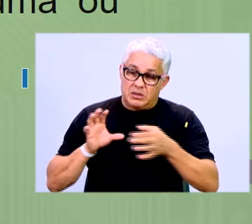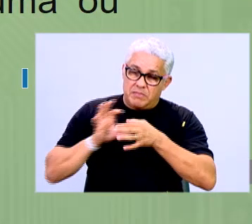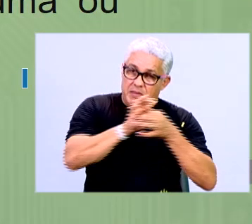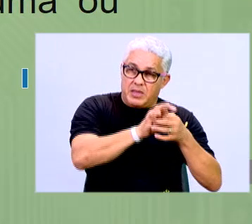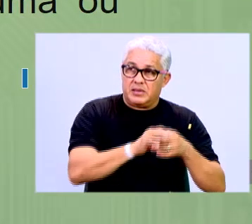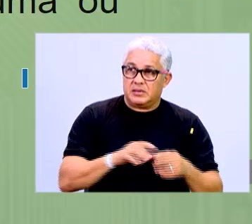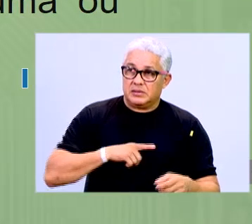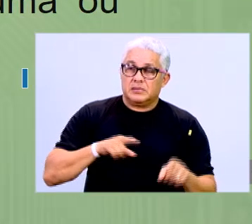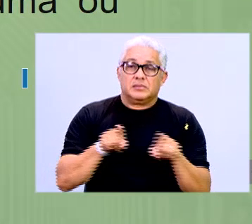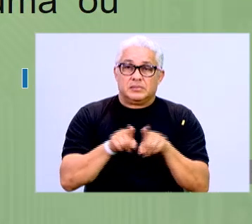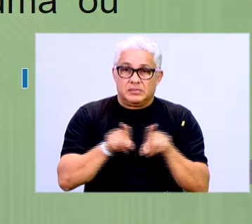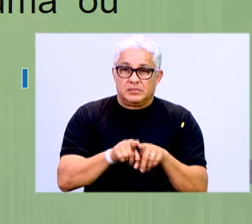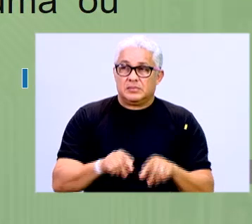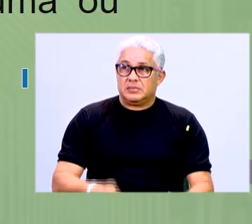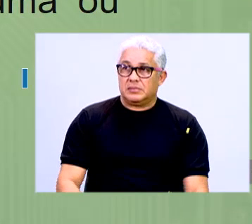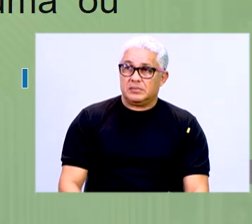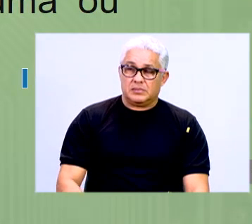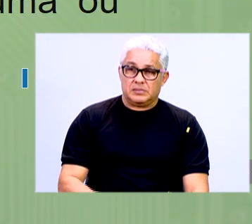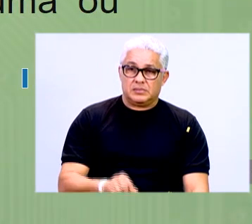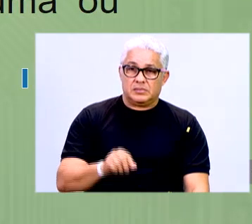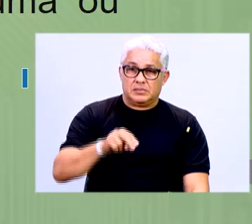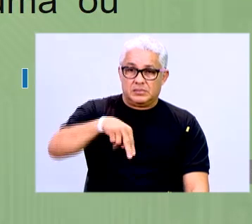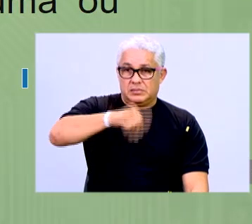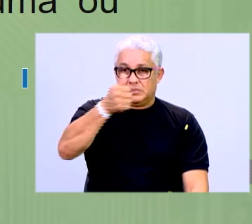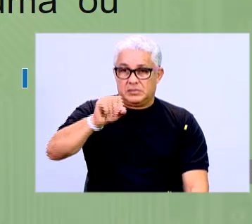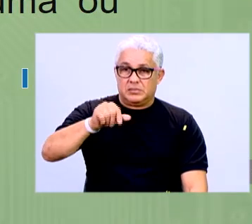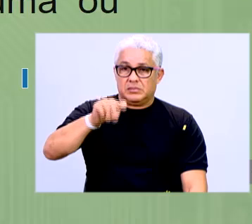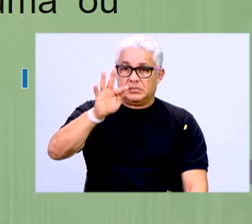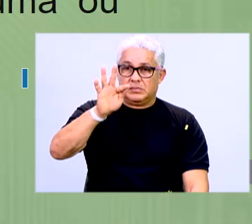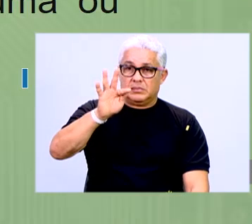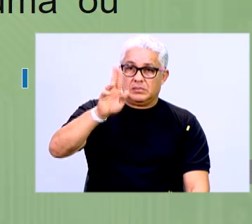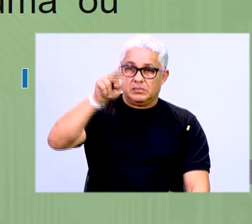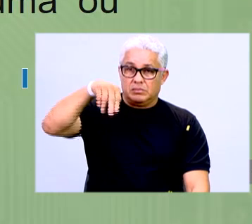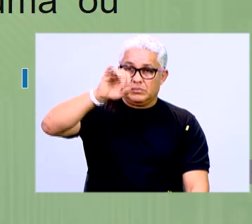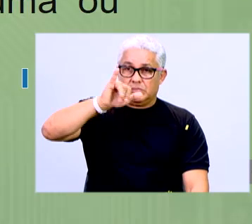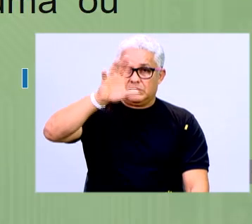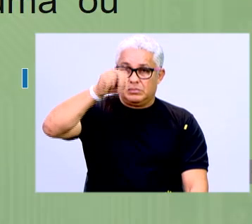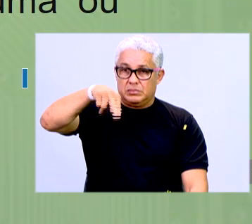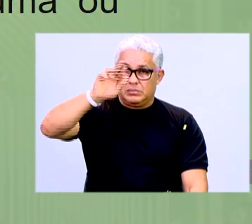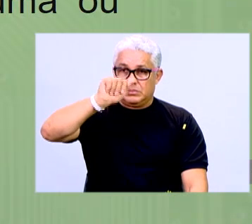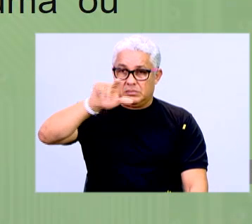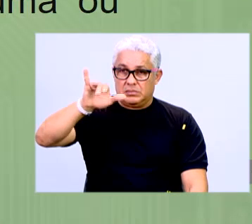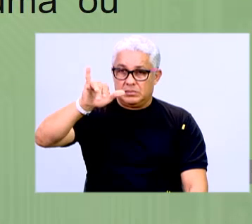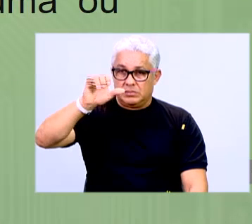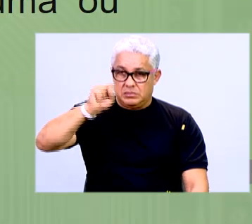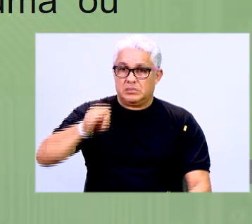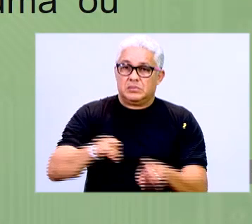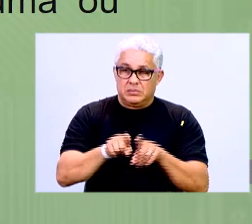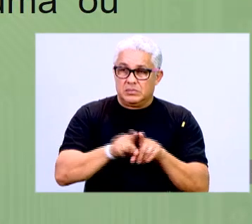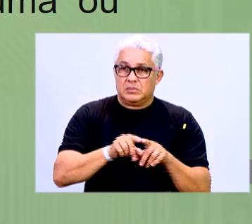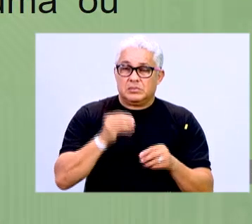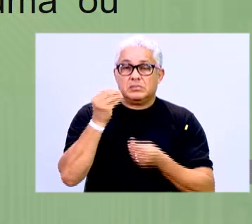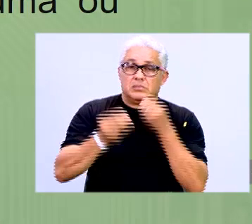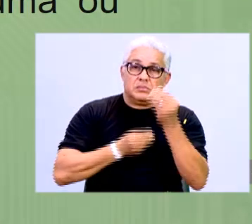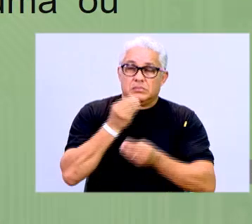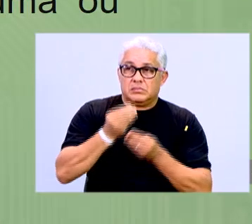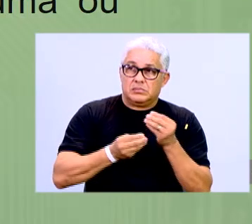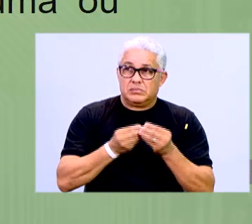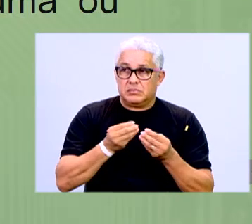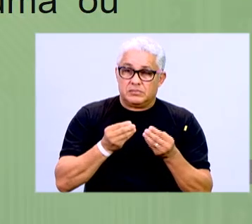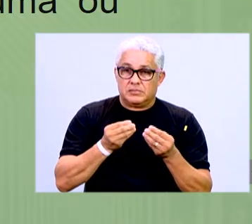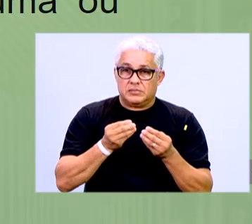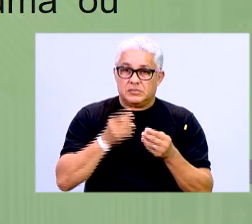Temos também os requisitos não funcionais. Estes tratam da forma como os requisitos funcionais devem